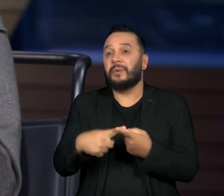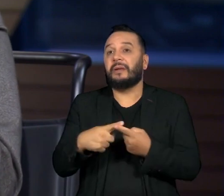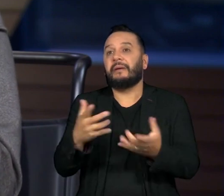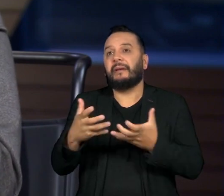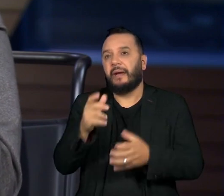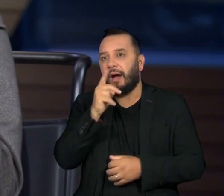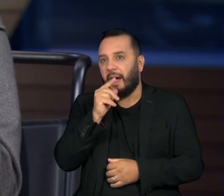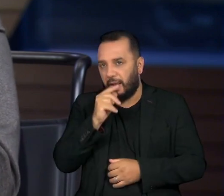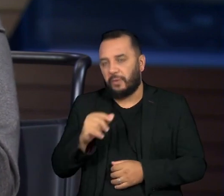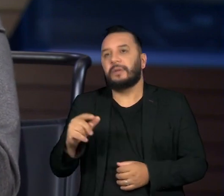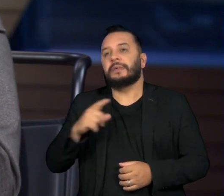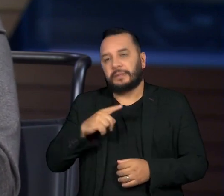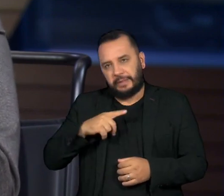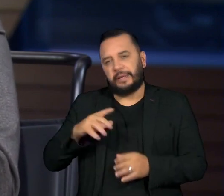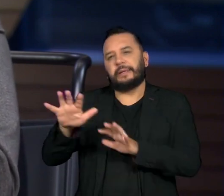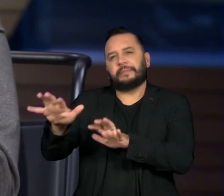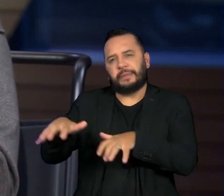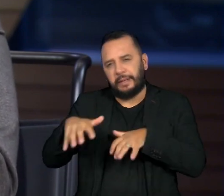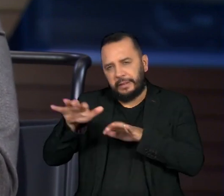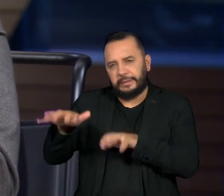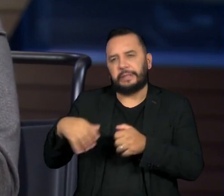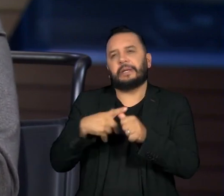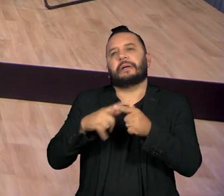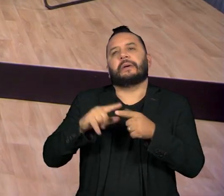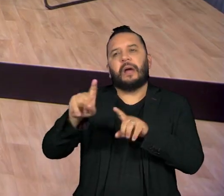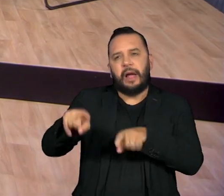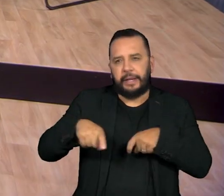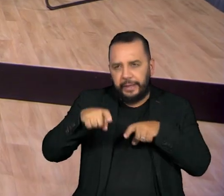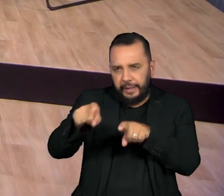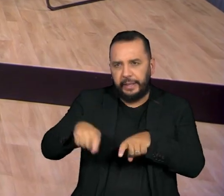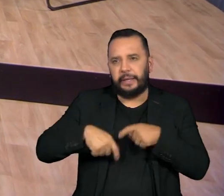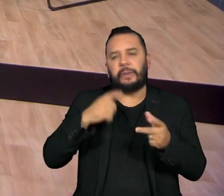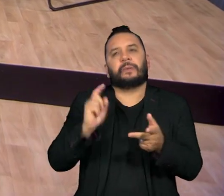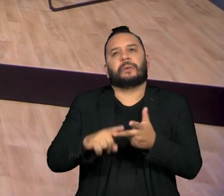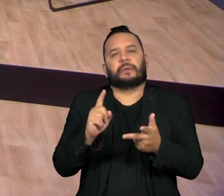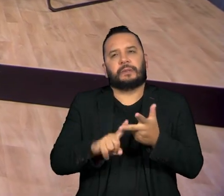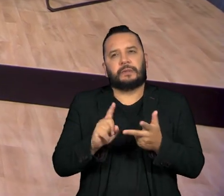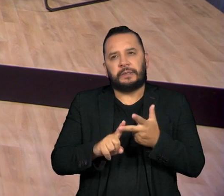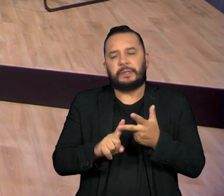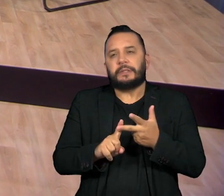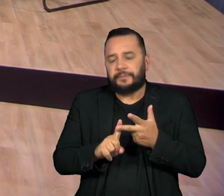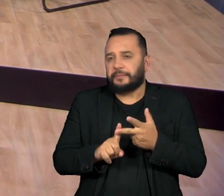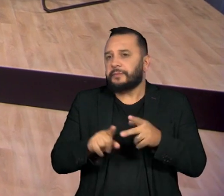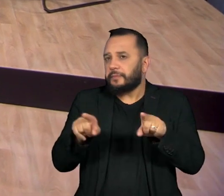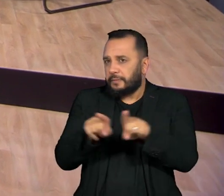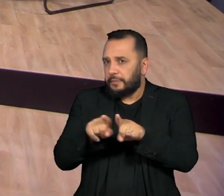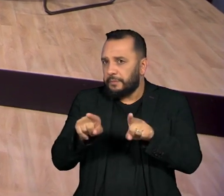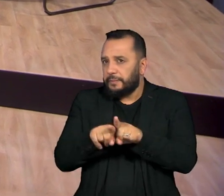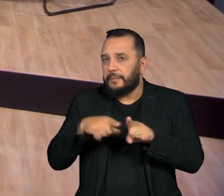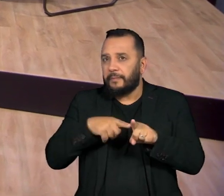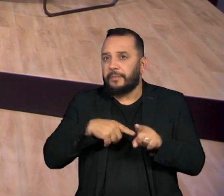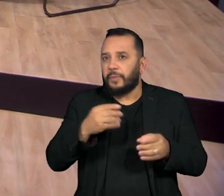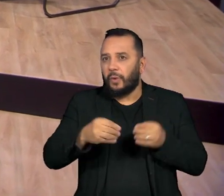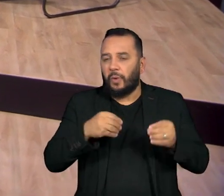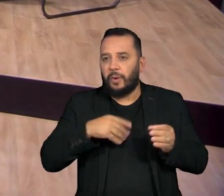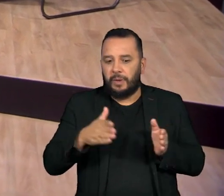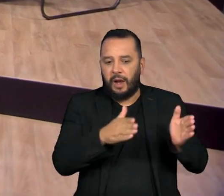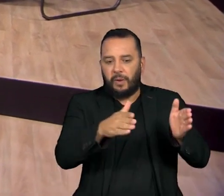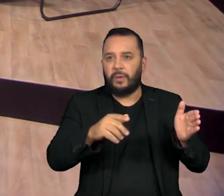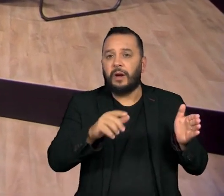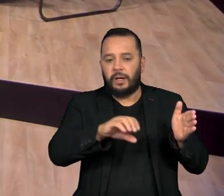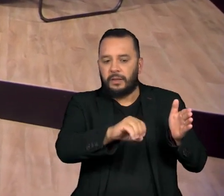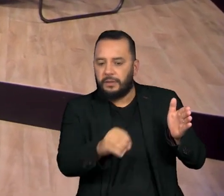envolvendo mineração, setor agrícola, acesso para captação de